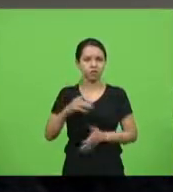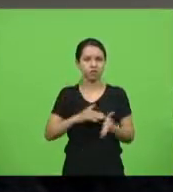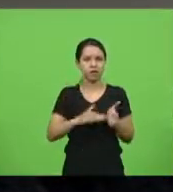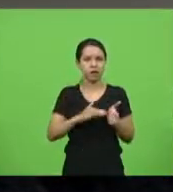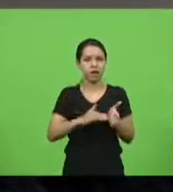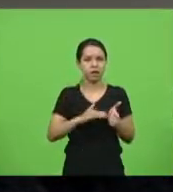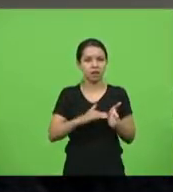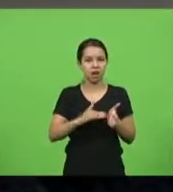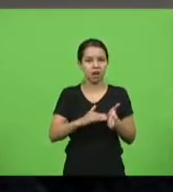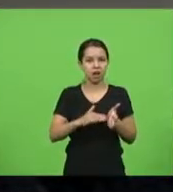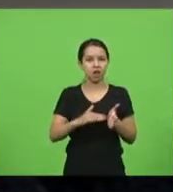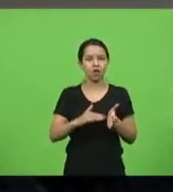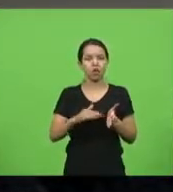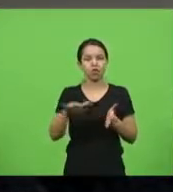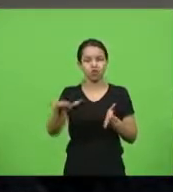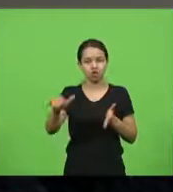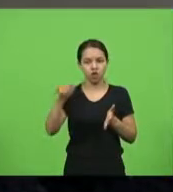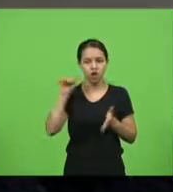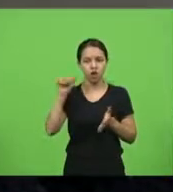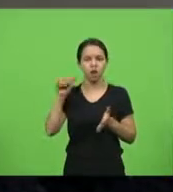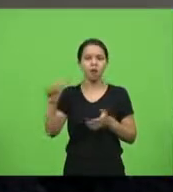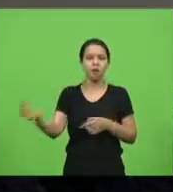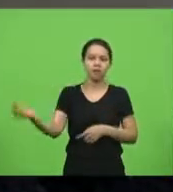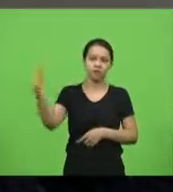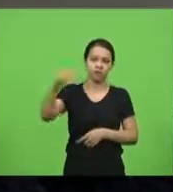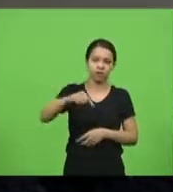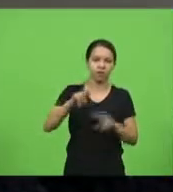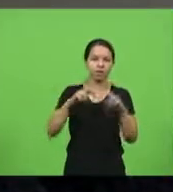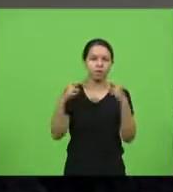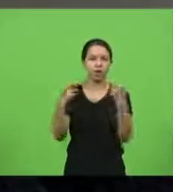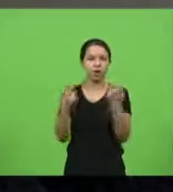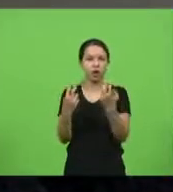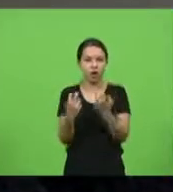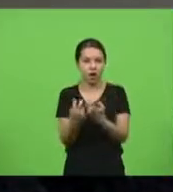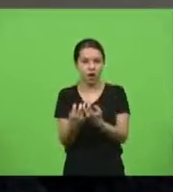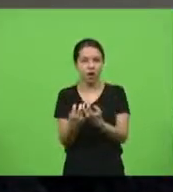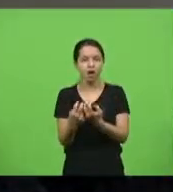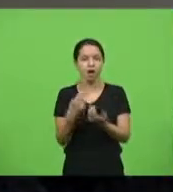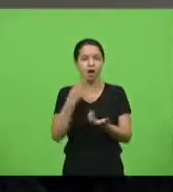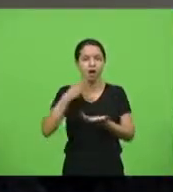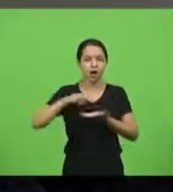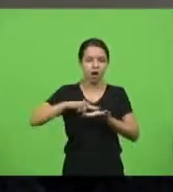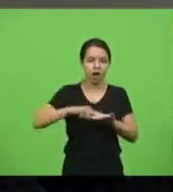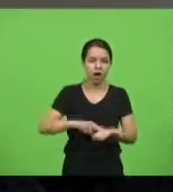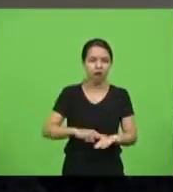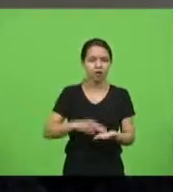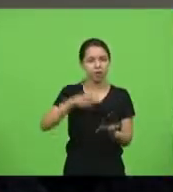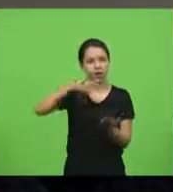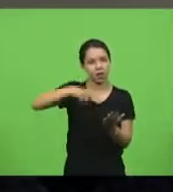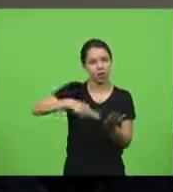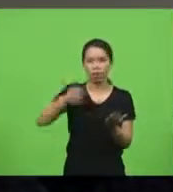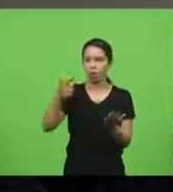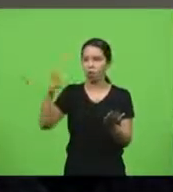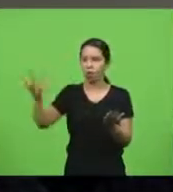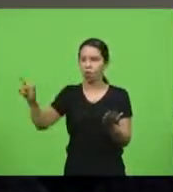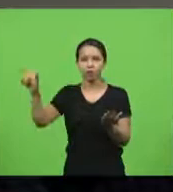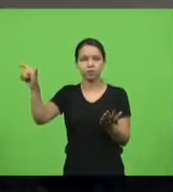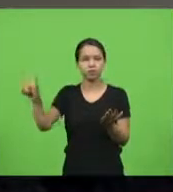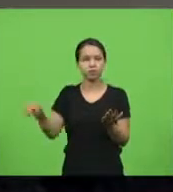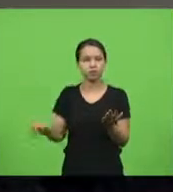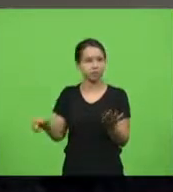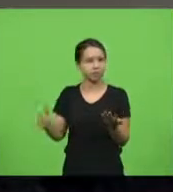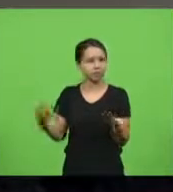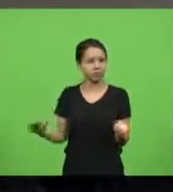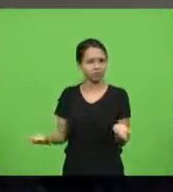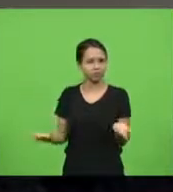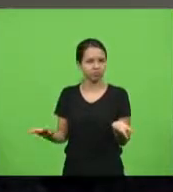é convocado para vir ao plenário e que traz uma carta para ler de uma outra pessoa, né? Não se tem,